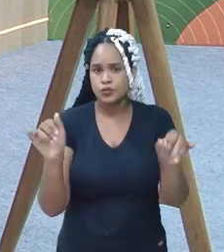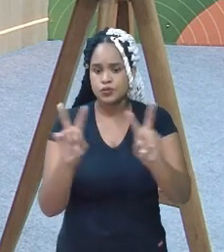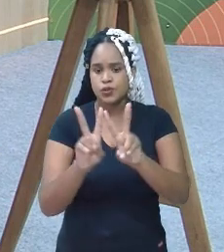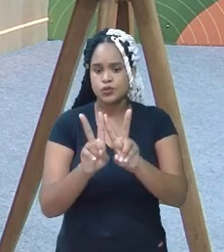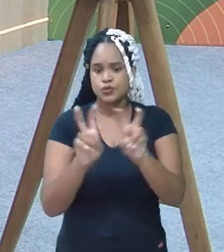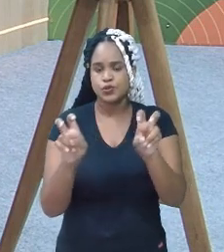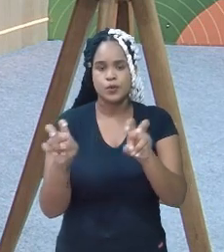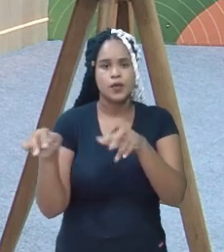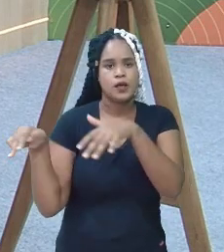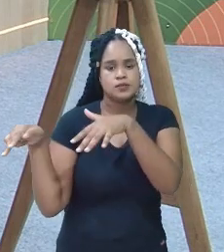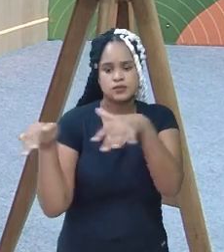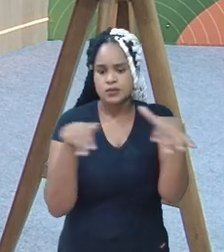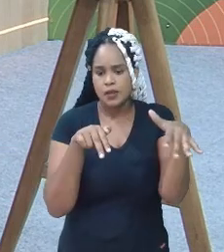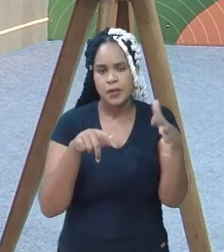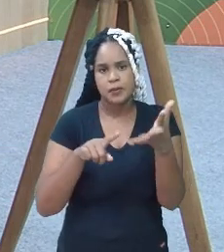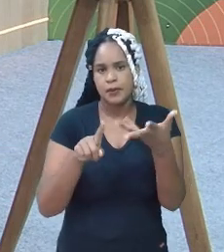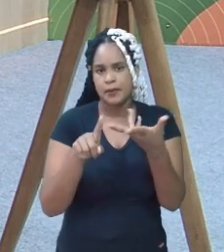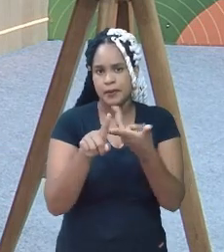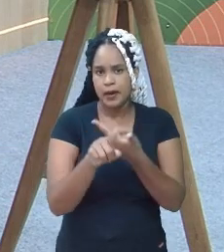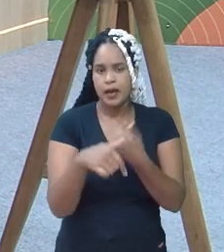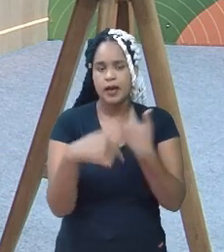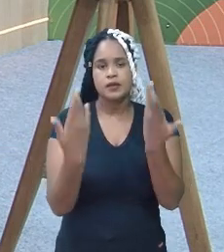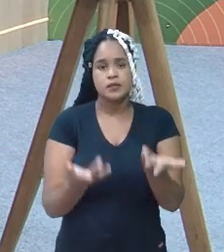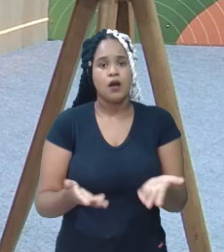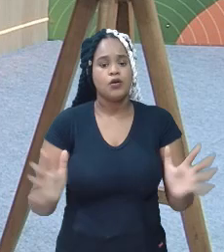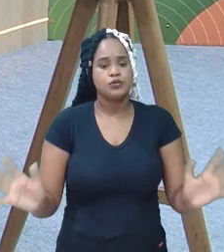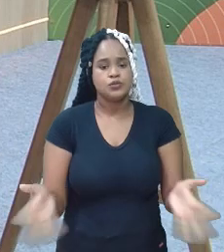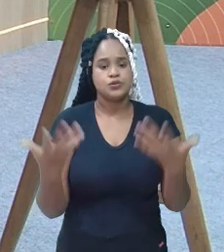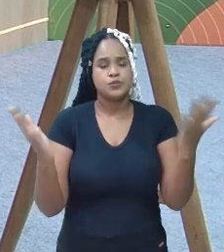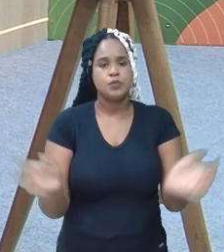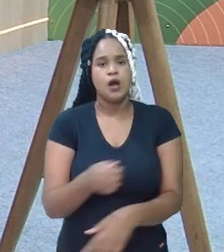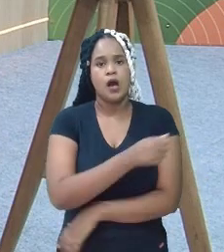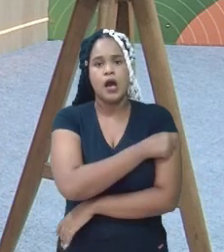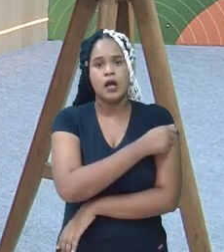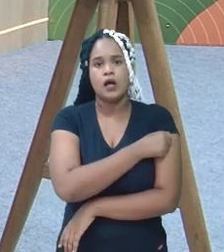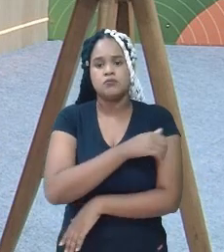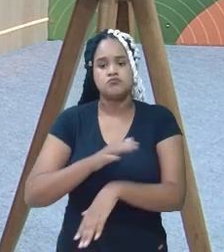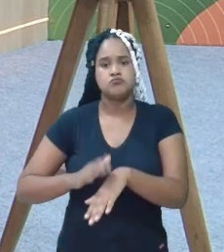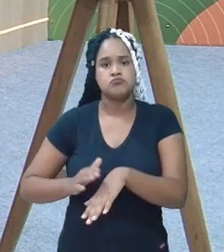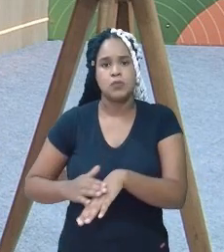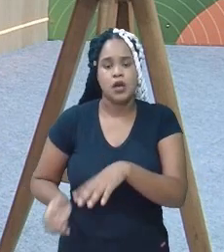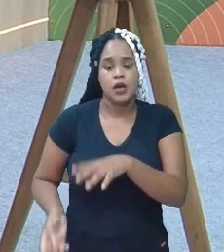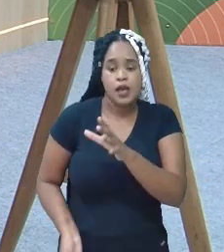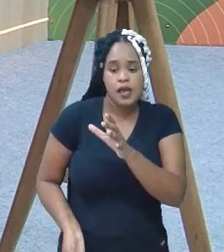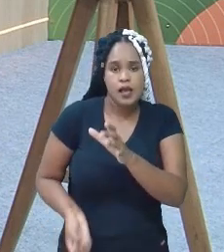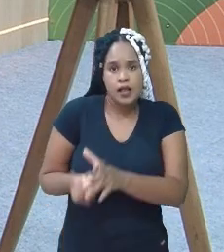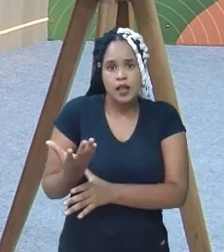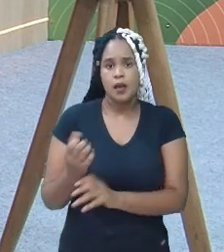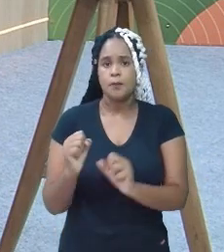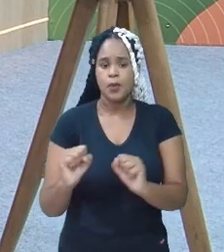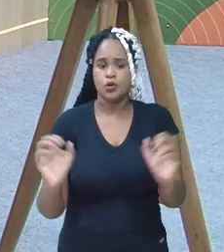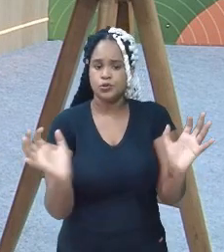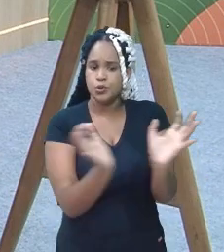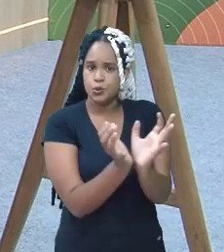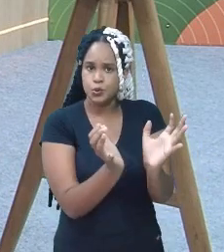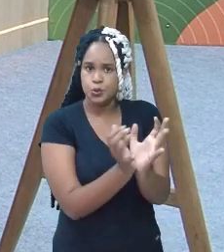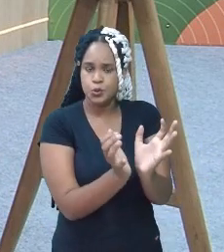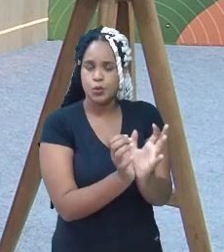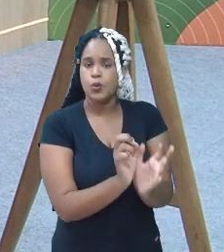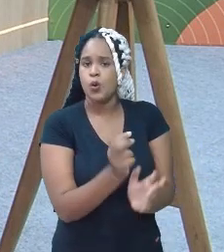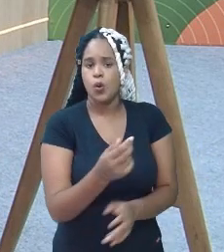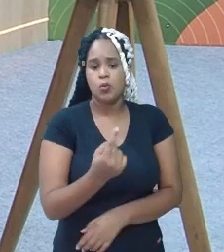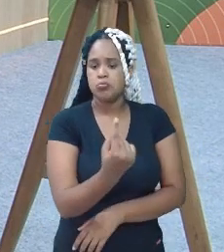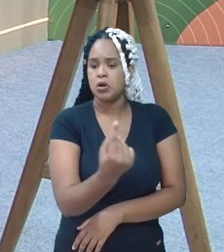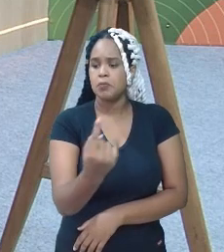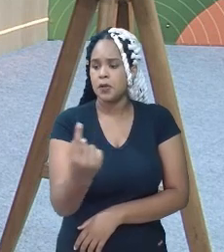e incentivar a criatividade do aluno a fazer, a produzir, ou individual ou em pequenos grupos,